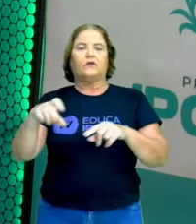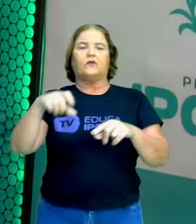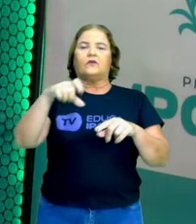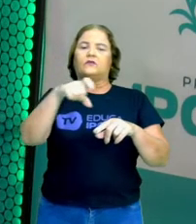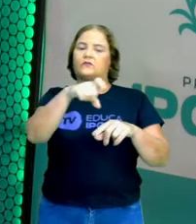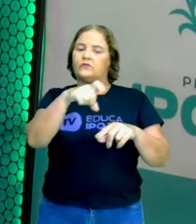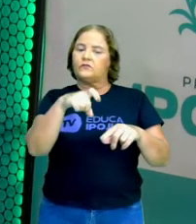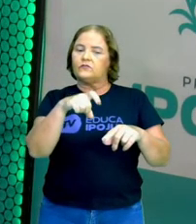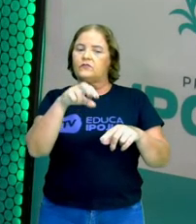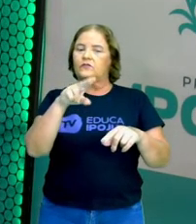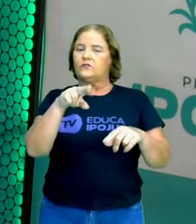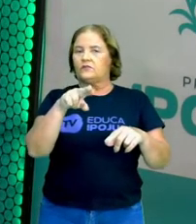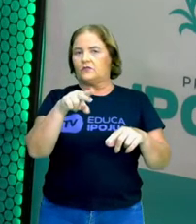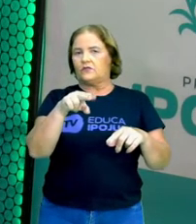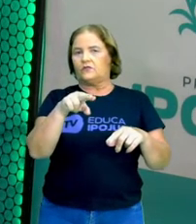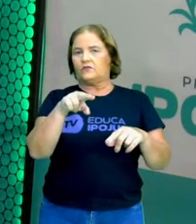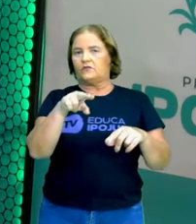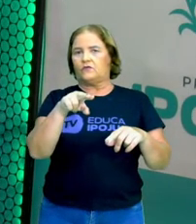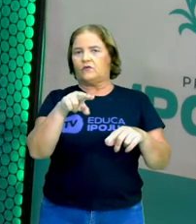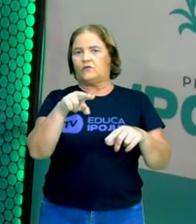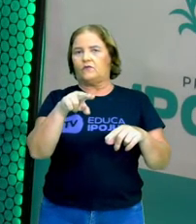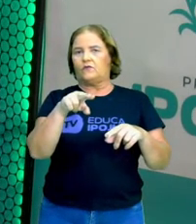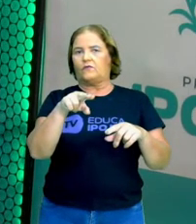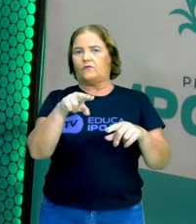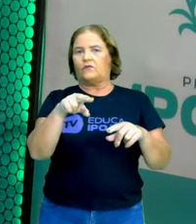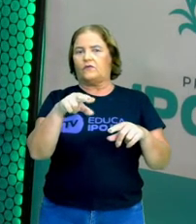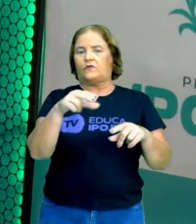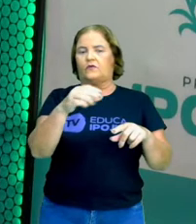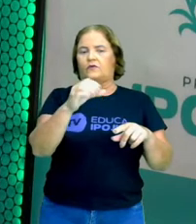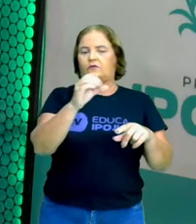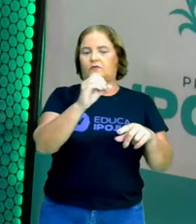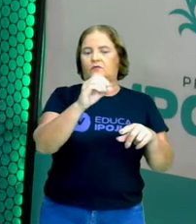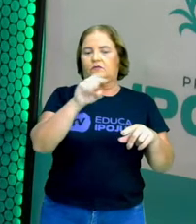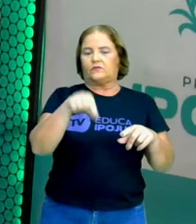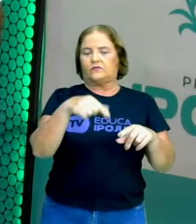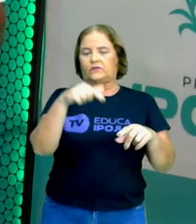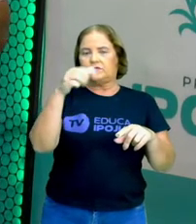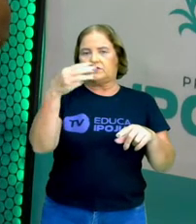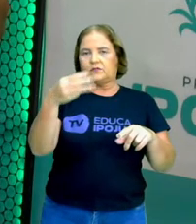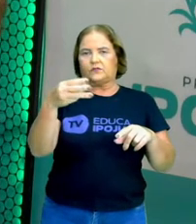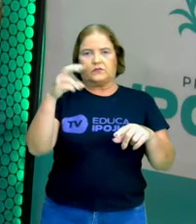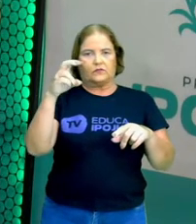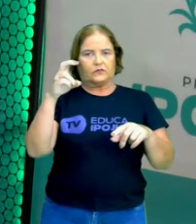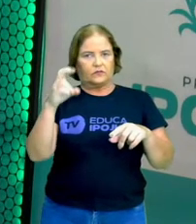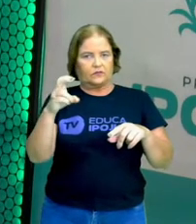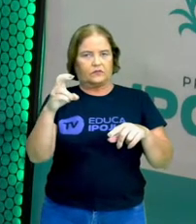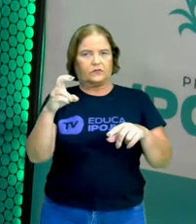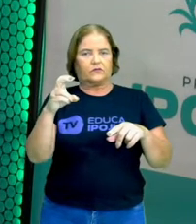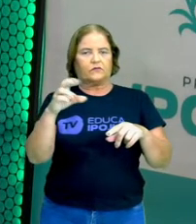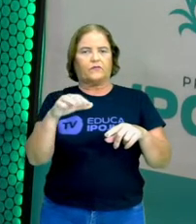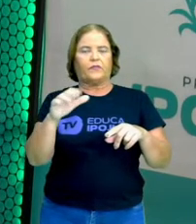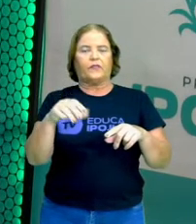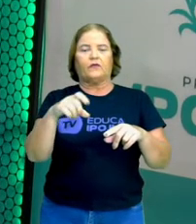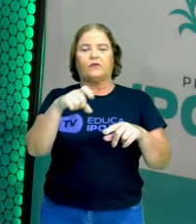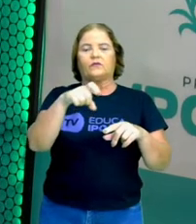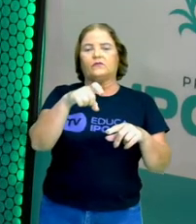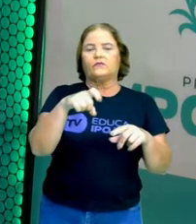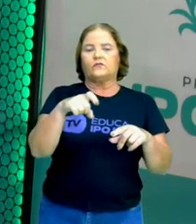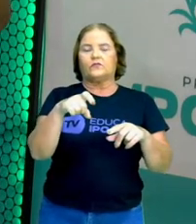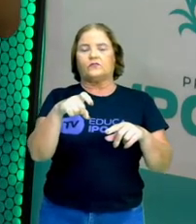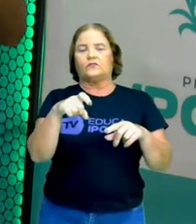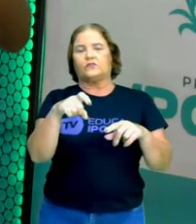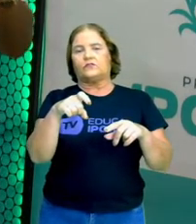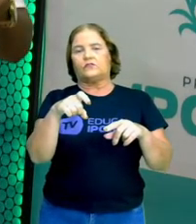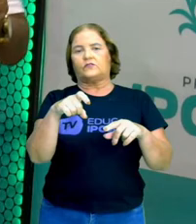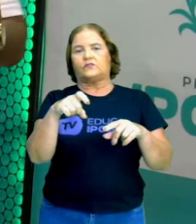ser igual, a gente já viu que em cima é igual a 0,35. 100 menos x, que o x vai passar